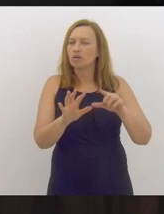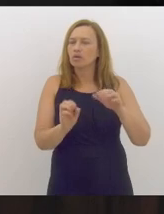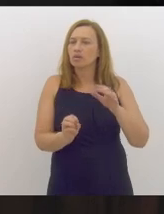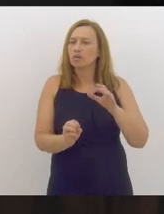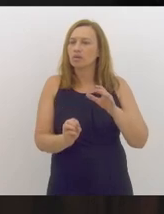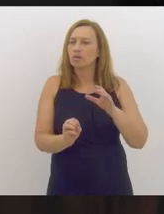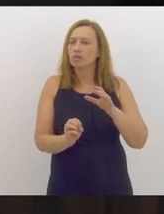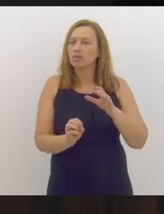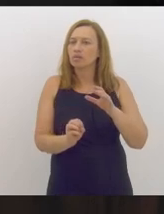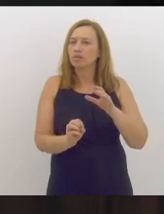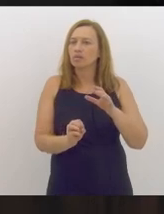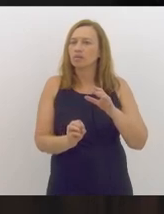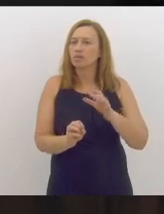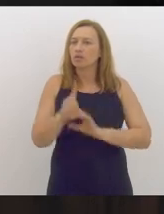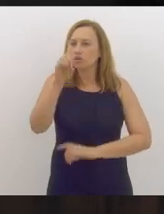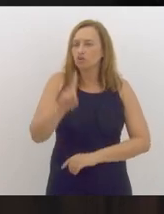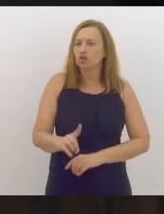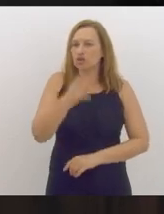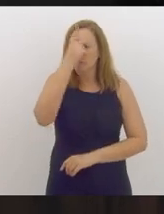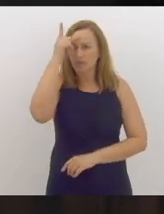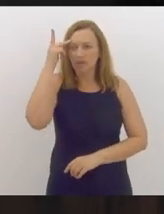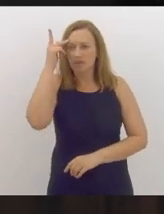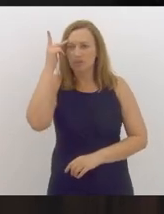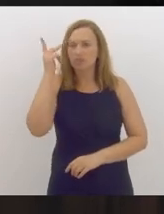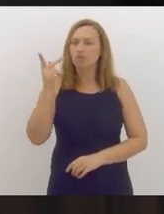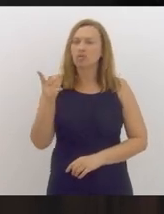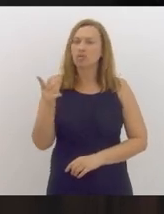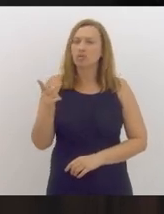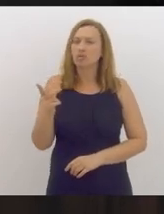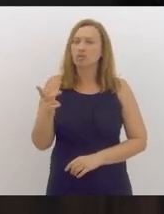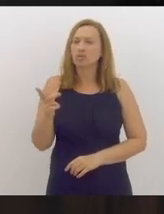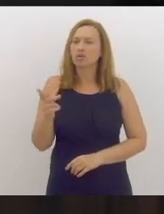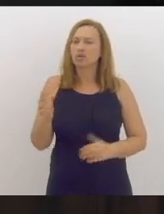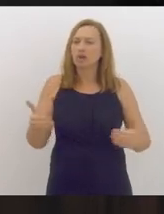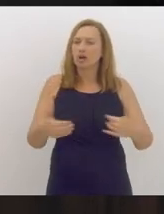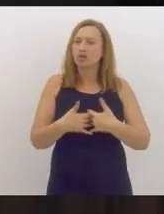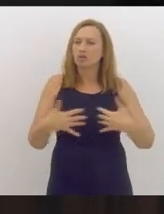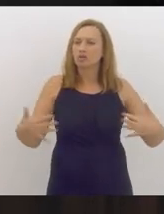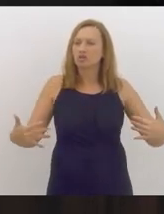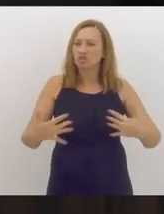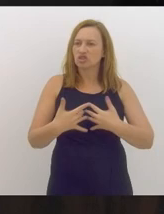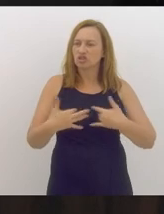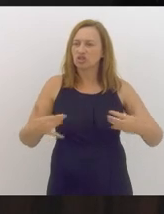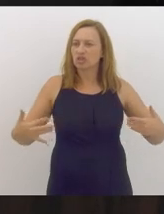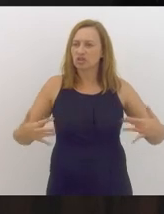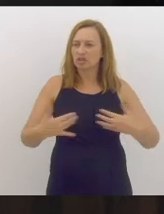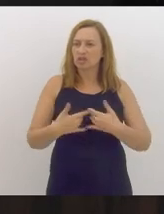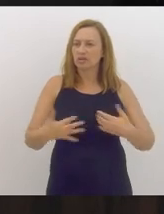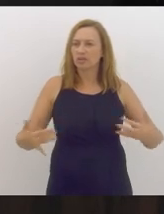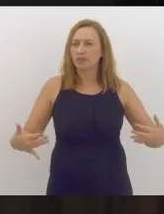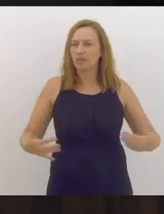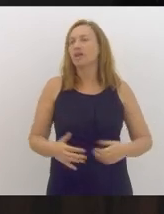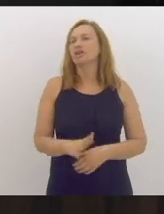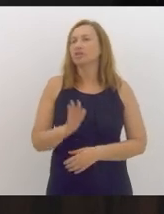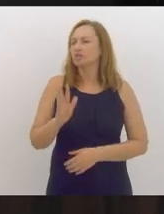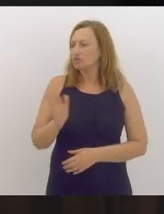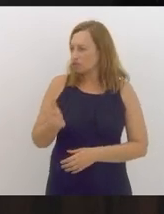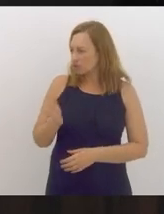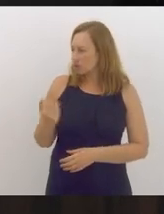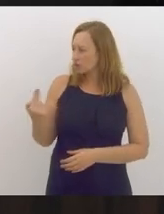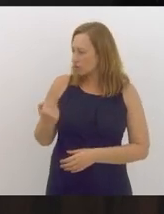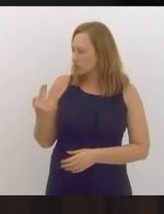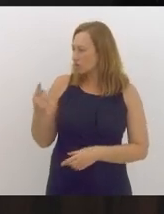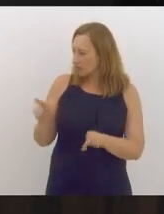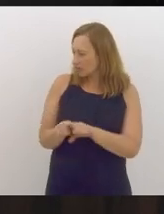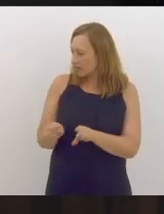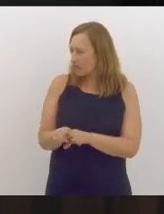e efetiva do direito da pessoa com transtorno de espectro autista. Eu já botei, subi, Vossa Excelência,